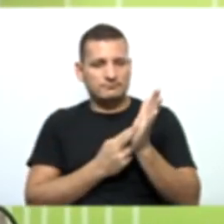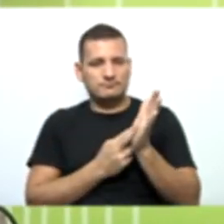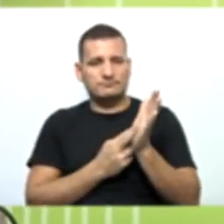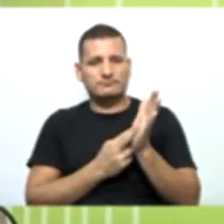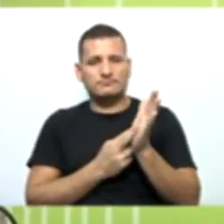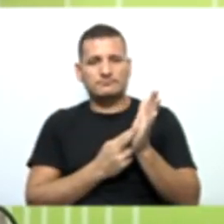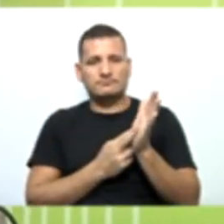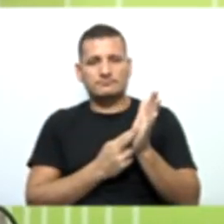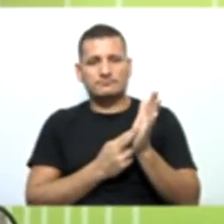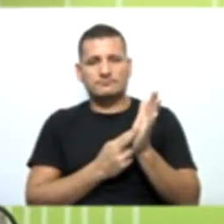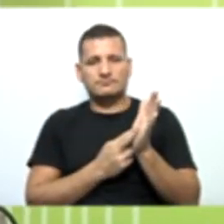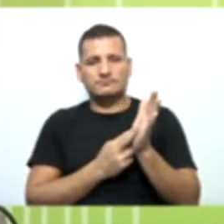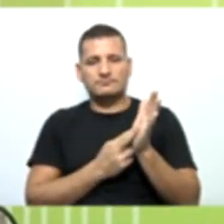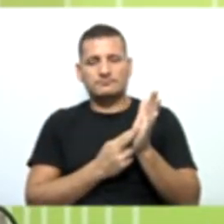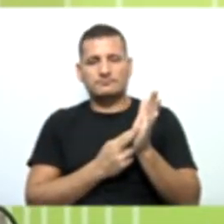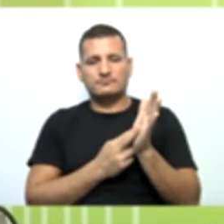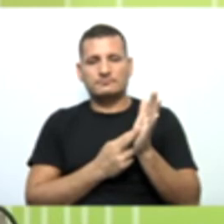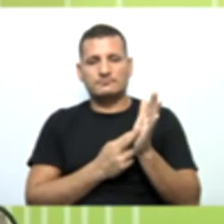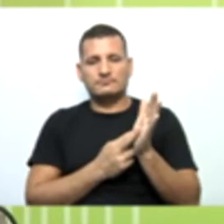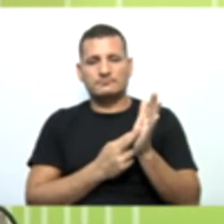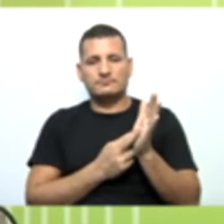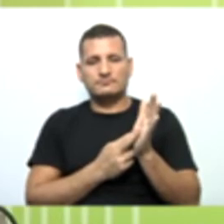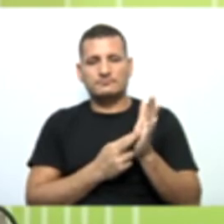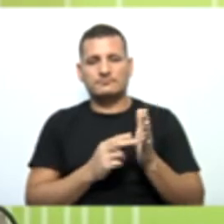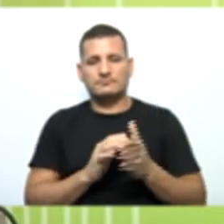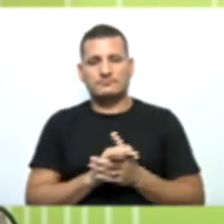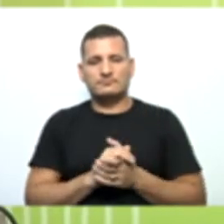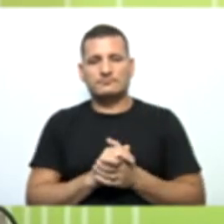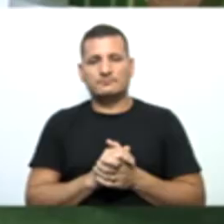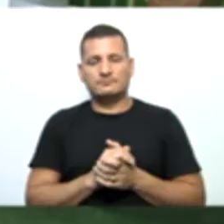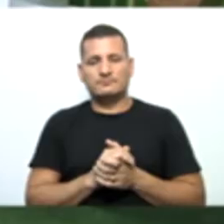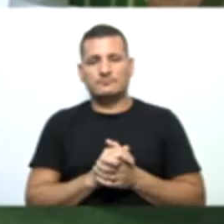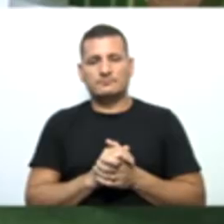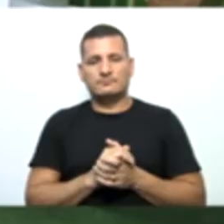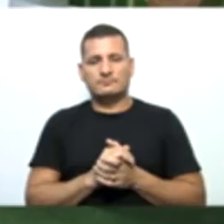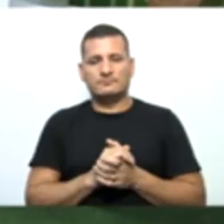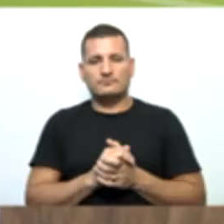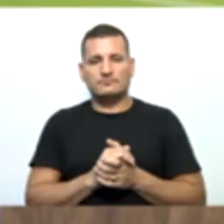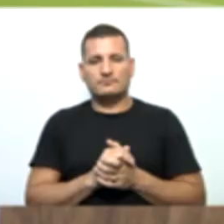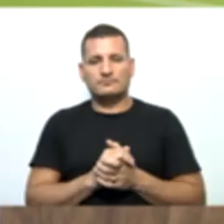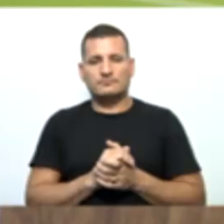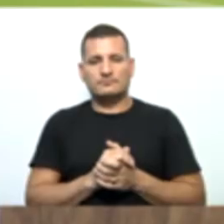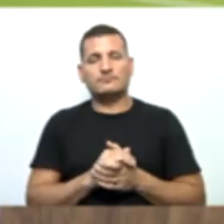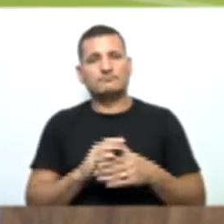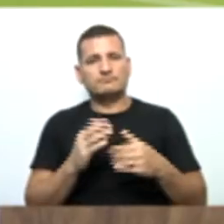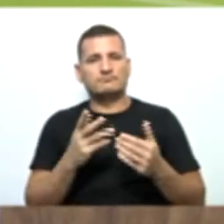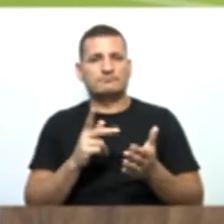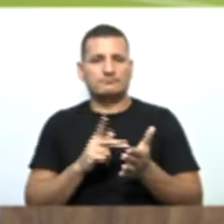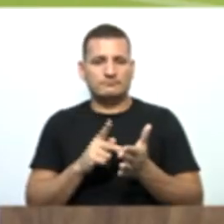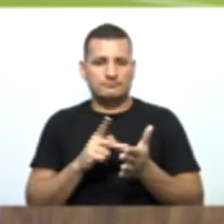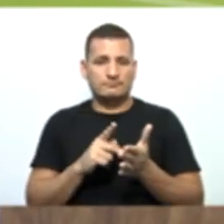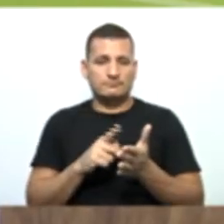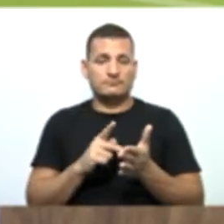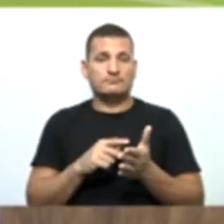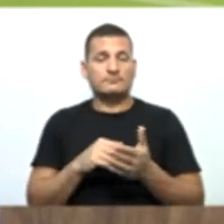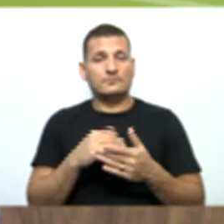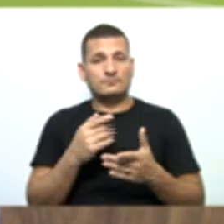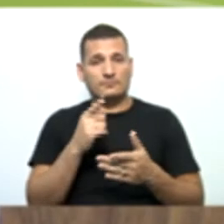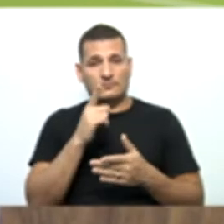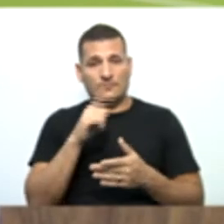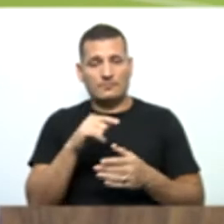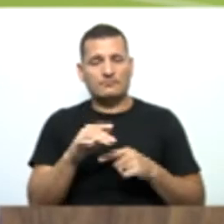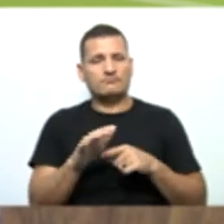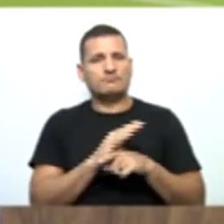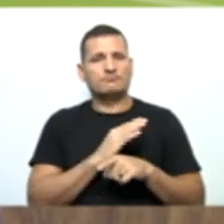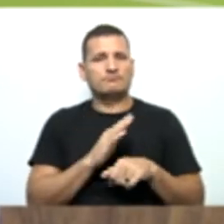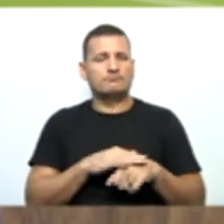e deixar quem fez essa pergunta satisfeito, né, Marlon? É verdade, eu acho que na verdade essa é uma das perguntas mais